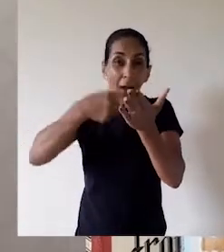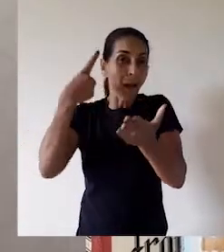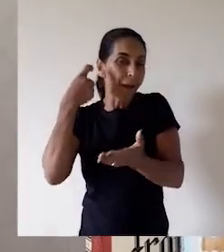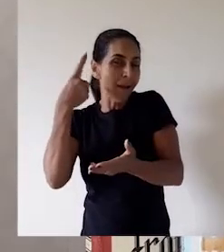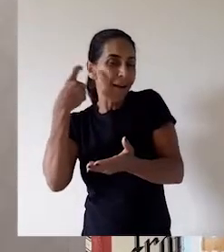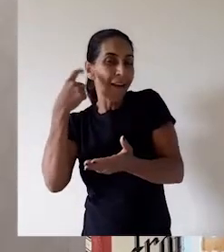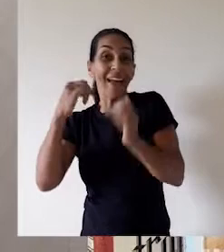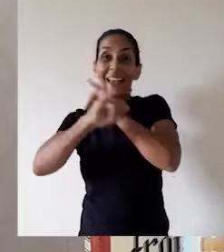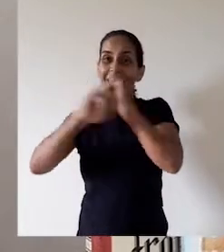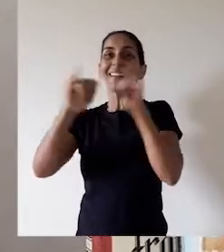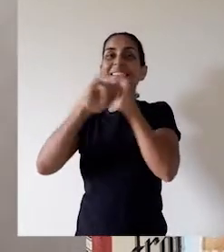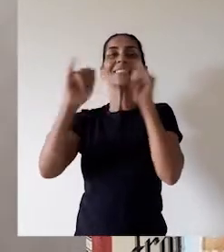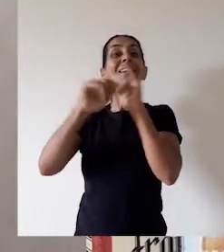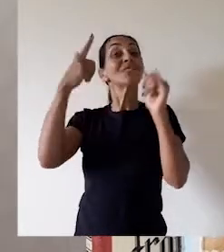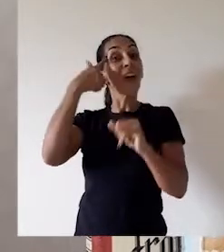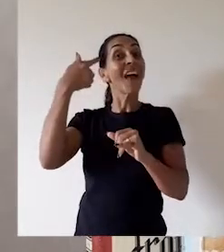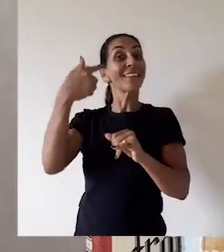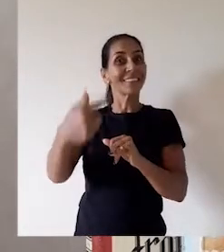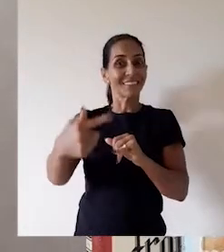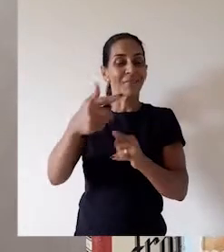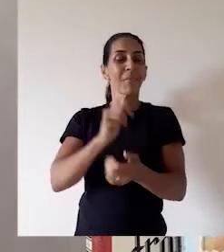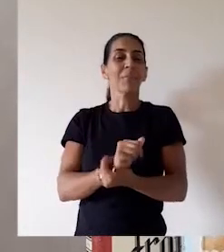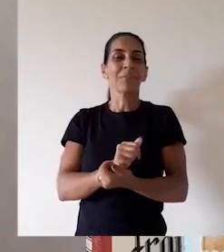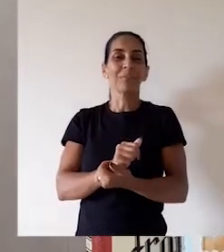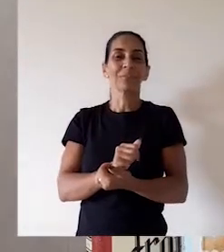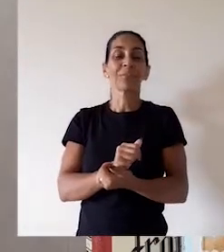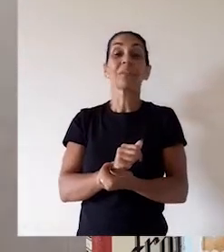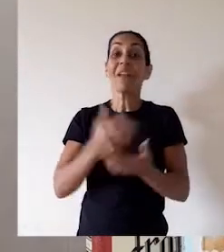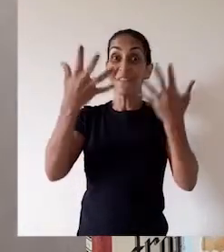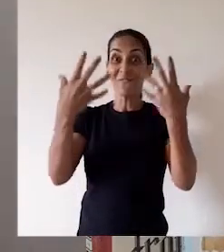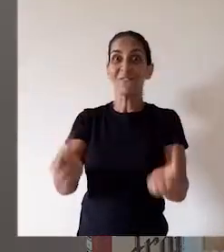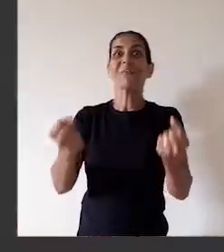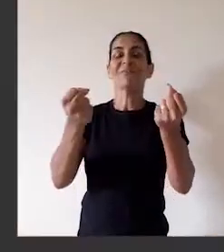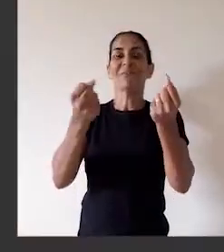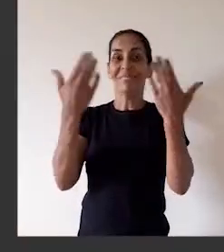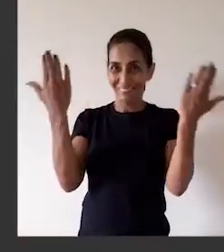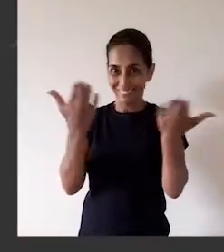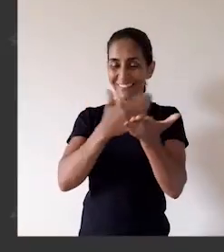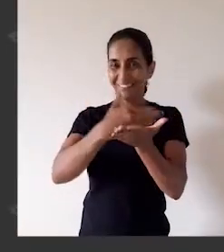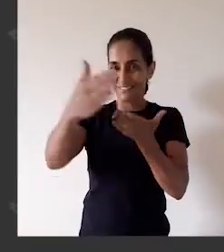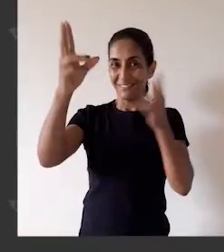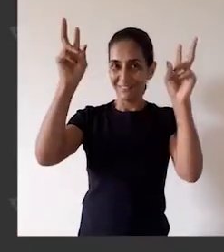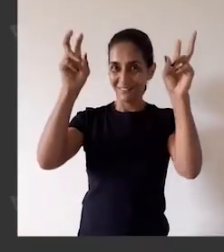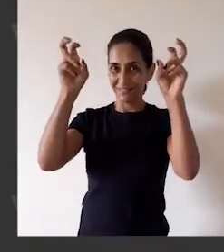vai receber as notificações semanais dos nossos vídeos. E vamos ao tema de hoje.